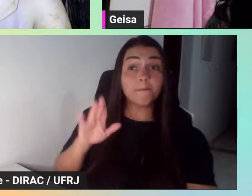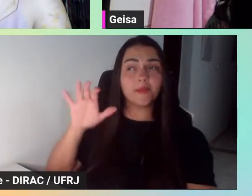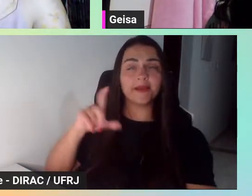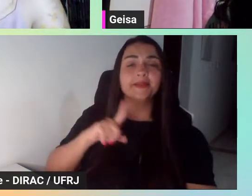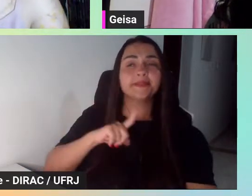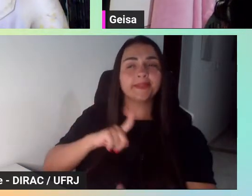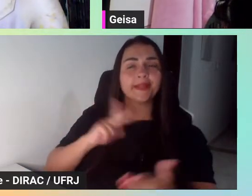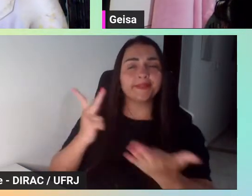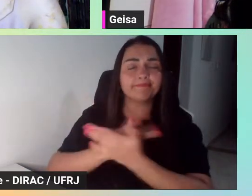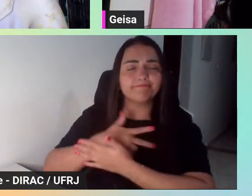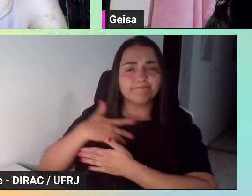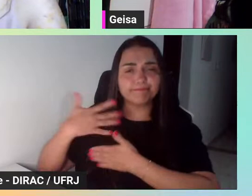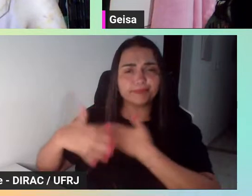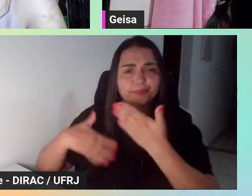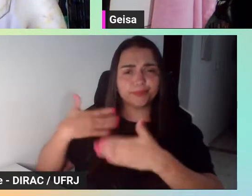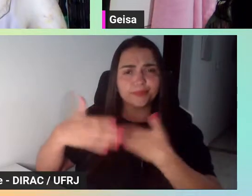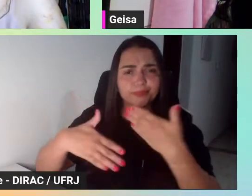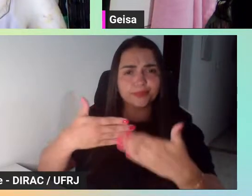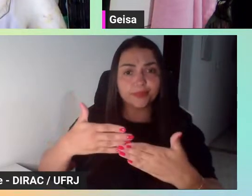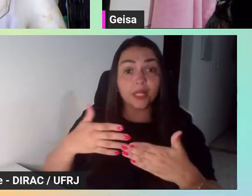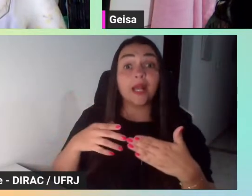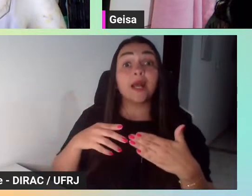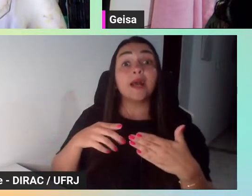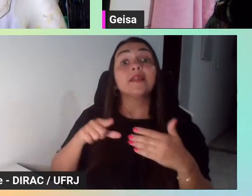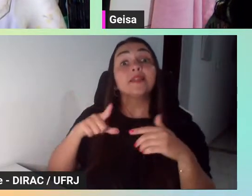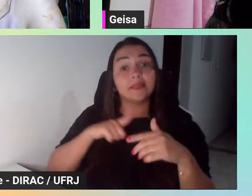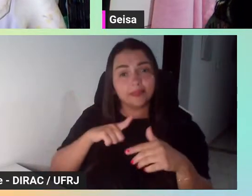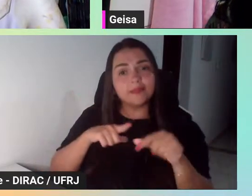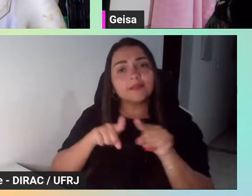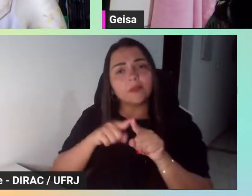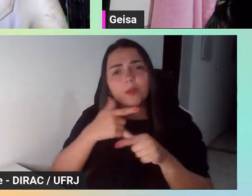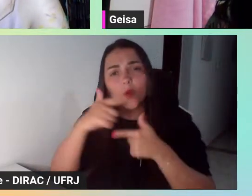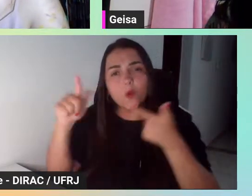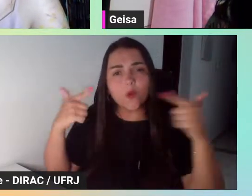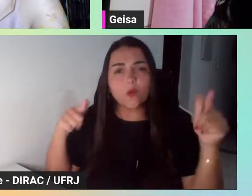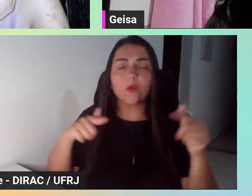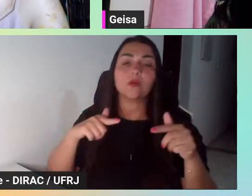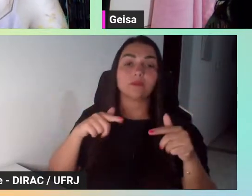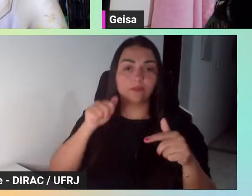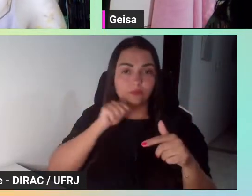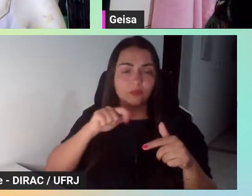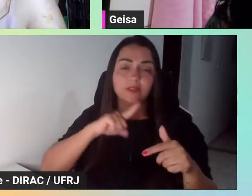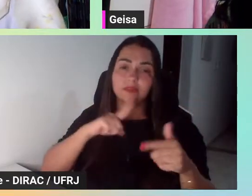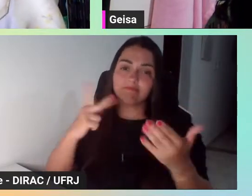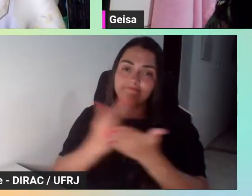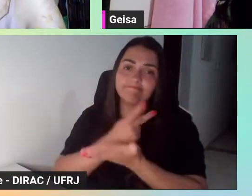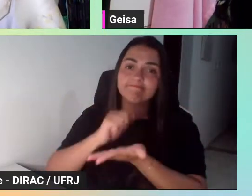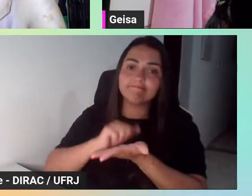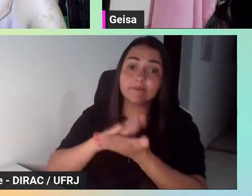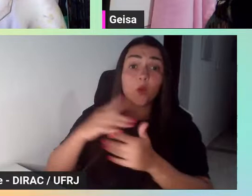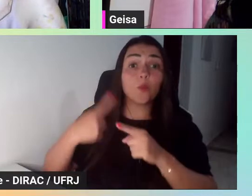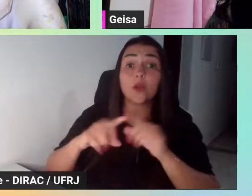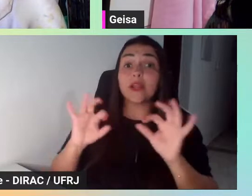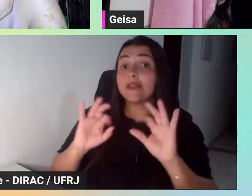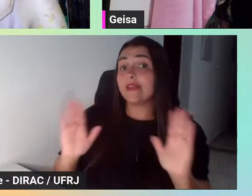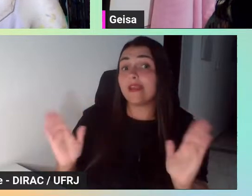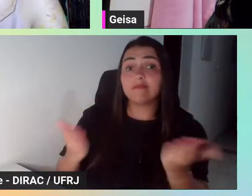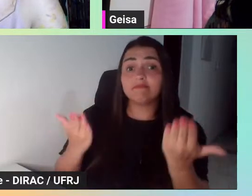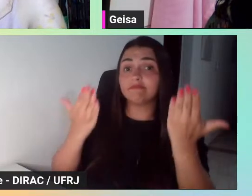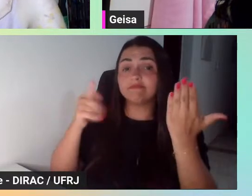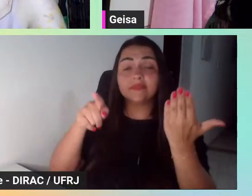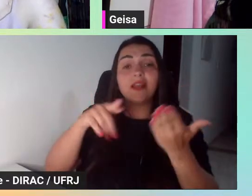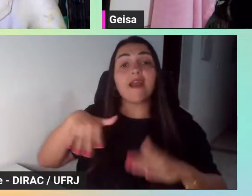né? E, além disso, tem outras questões que as mulheres sofrem por não serem incentivadas nas carreiras de